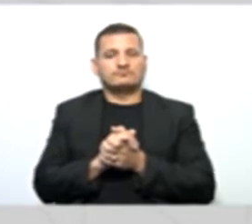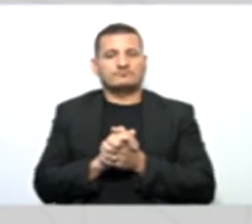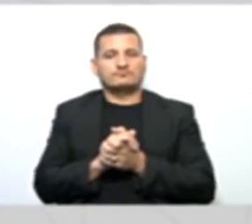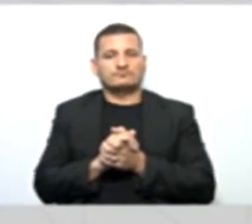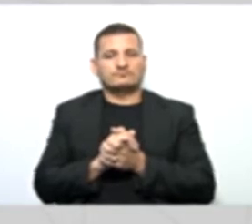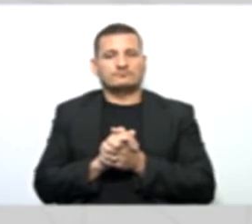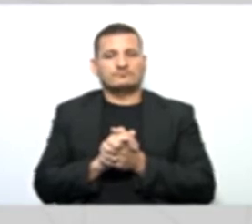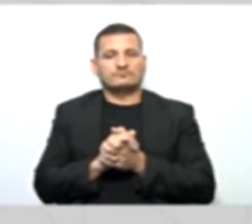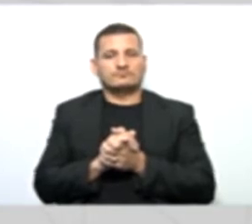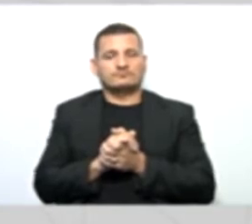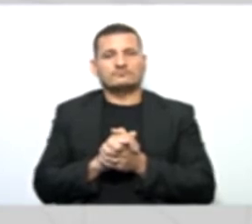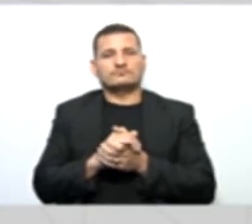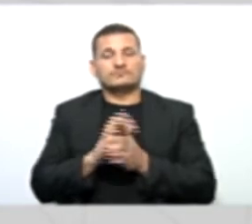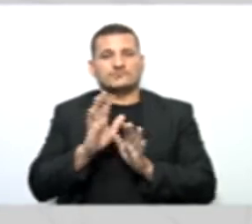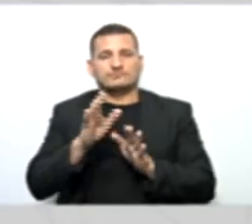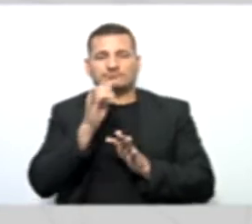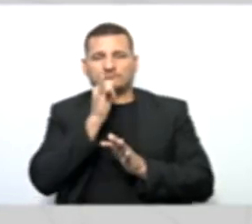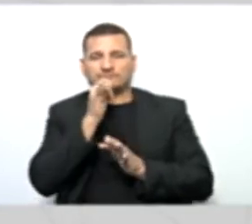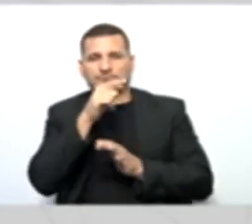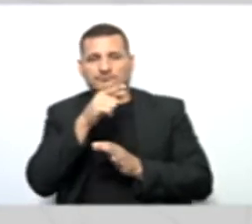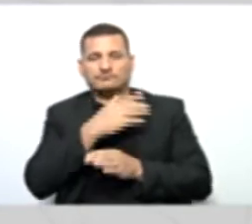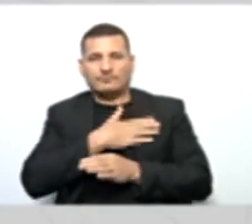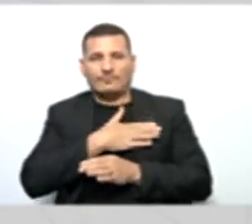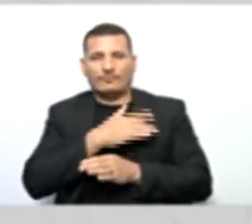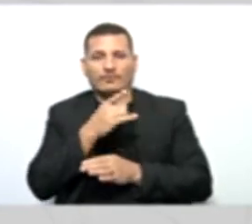Já a gente vai fazer esse exemplo aqui, tá ok? E